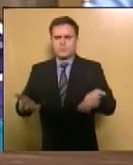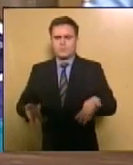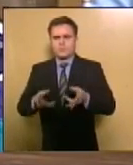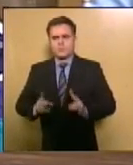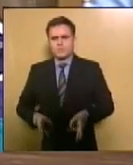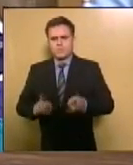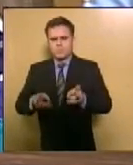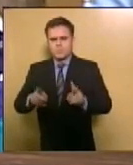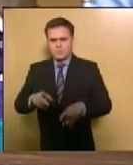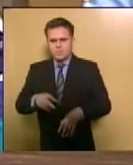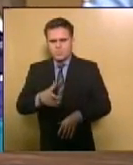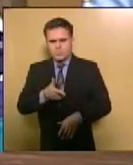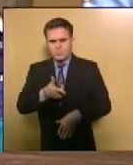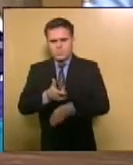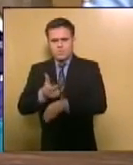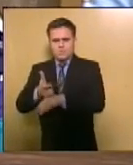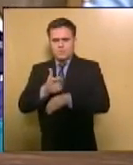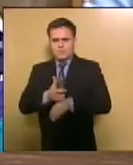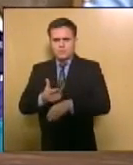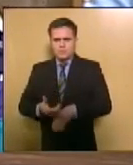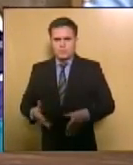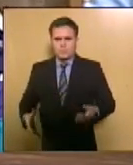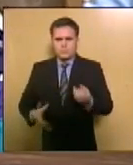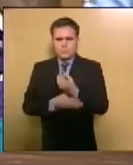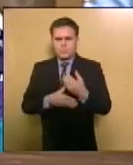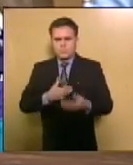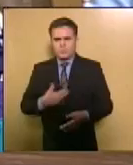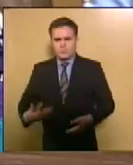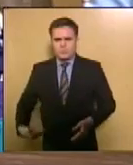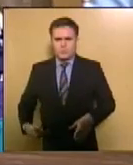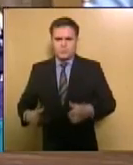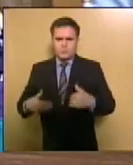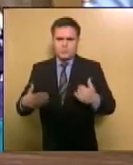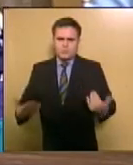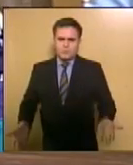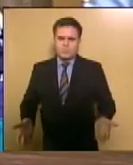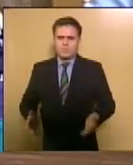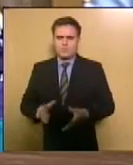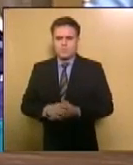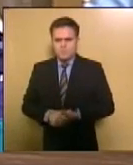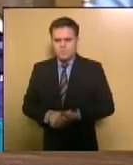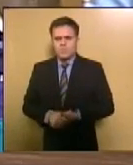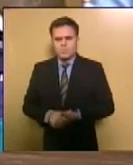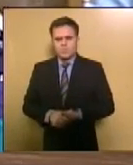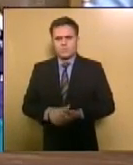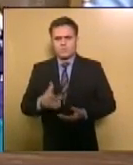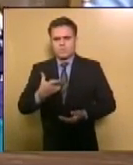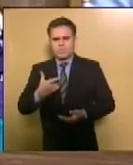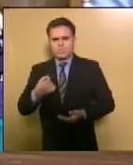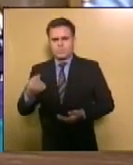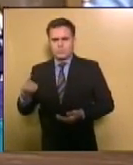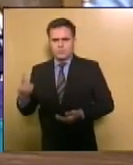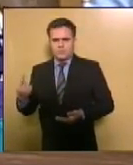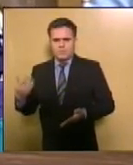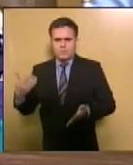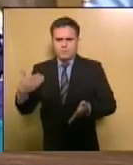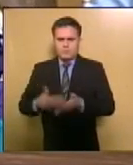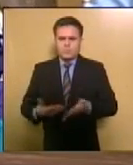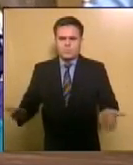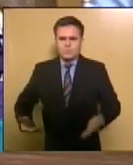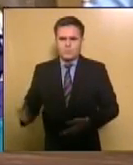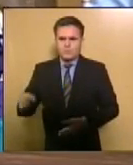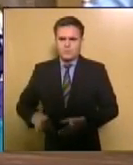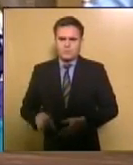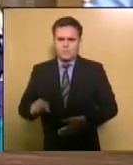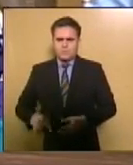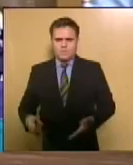homicídios porque eu estou na segurança pública eu sou delegada de polícia desde 2001 e de lá para cá